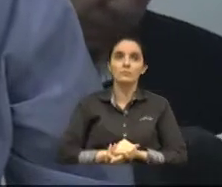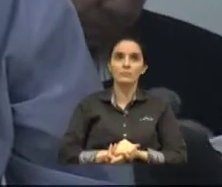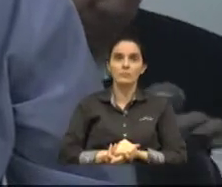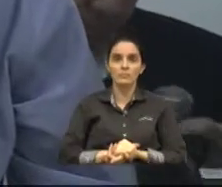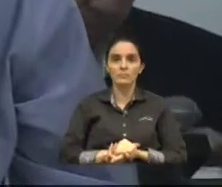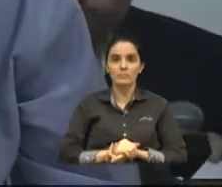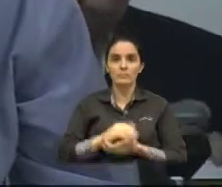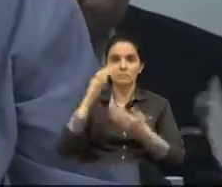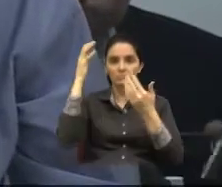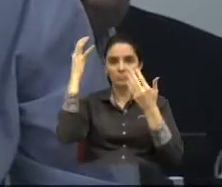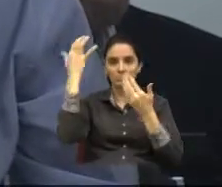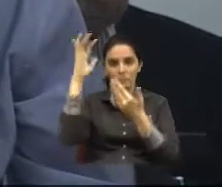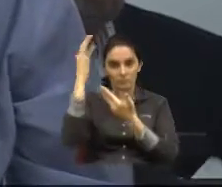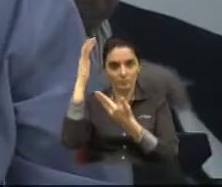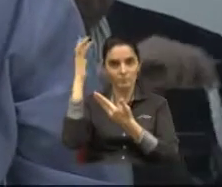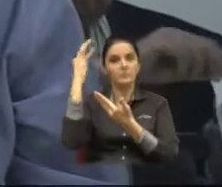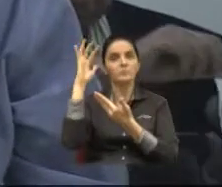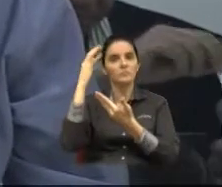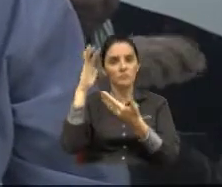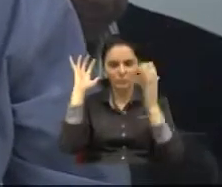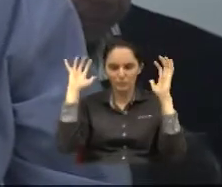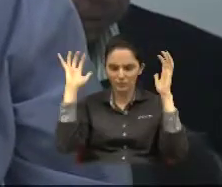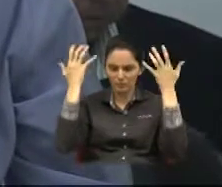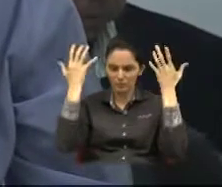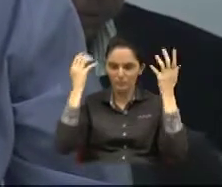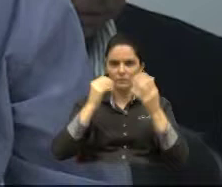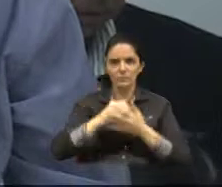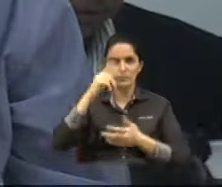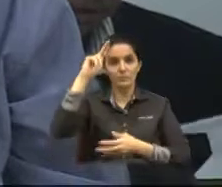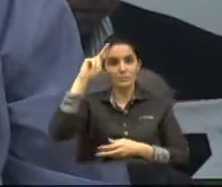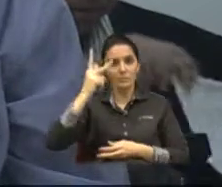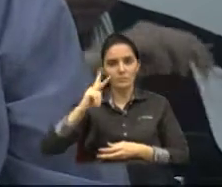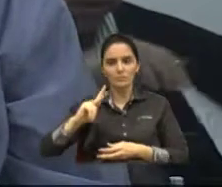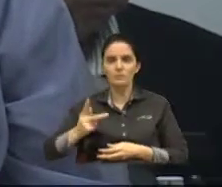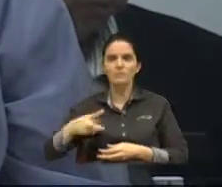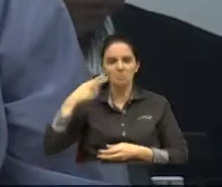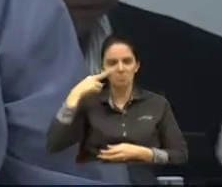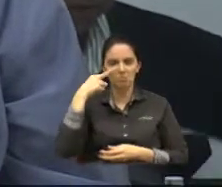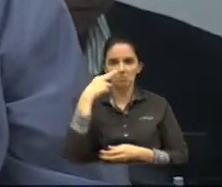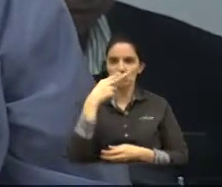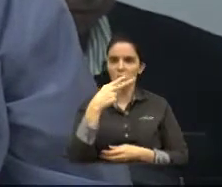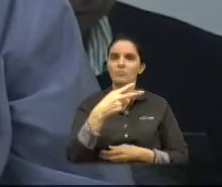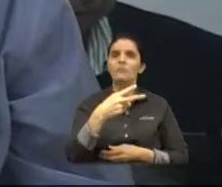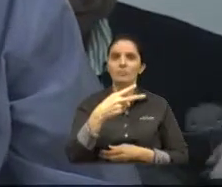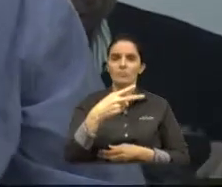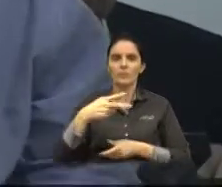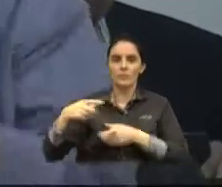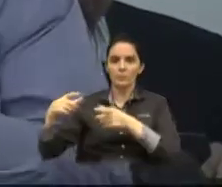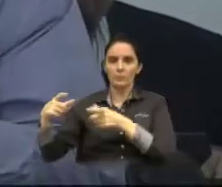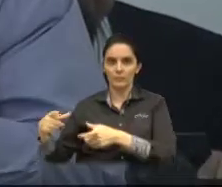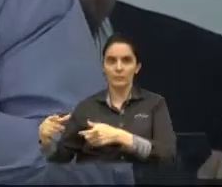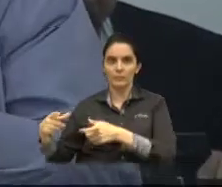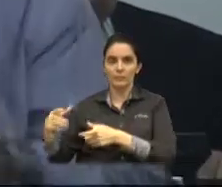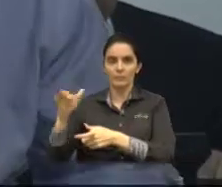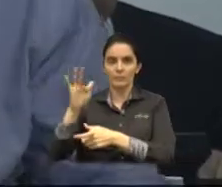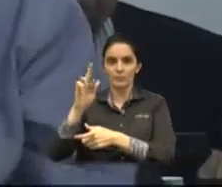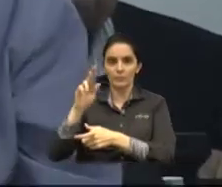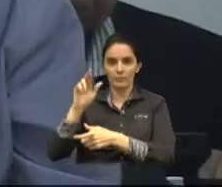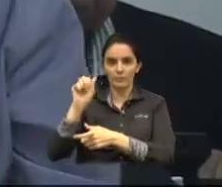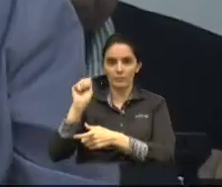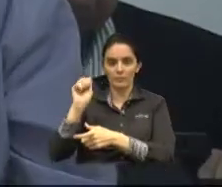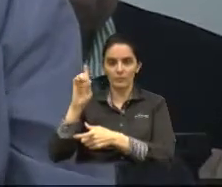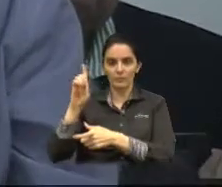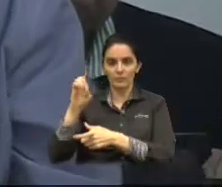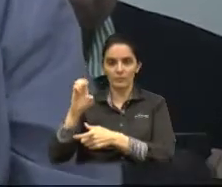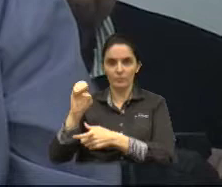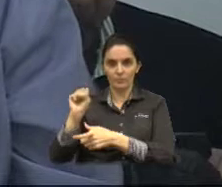esse evento, que foi uma honra ir lá assistir no bairro dos Frades, lá na Igreja de São